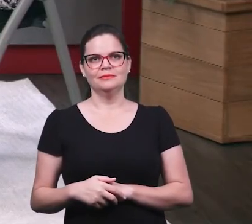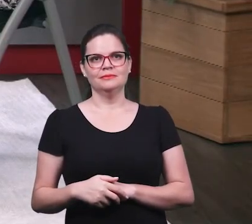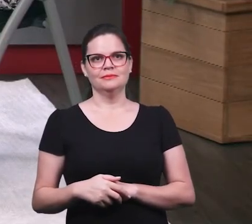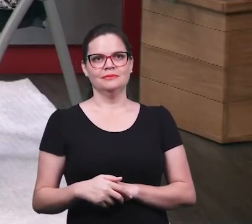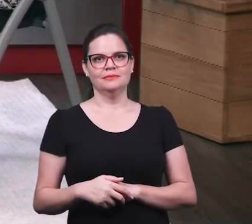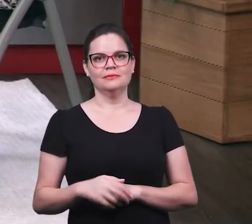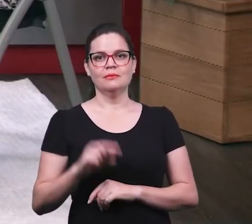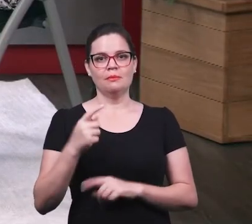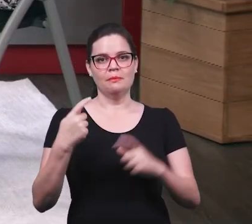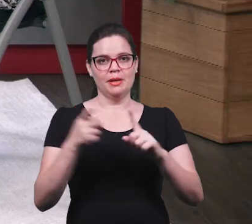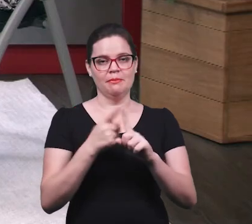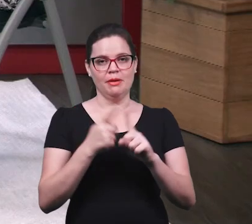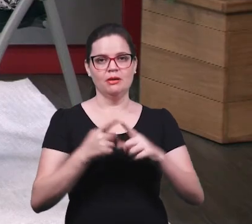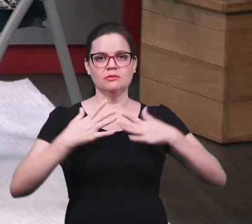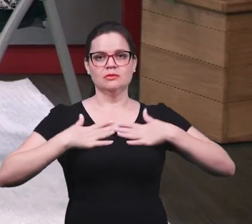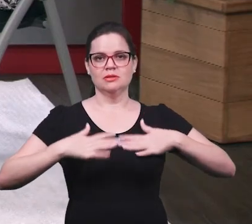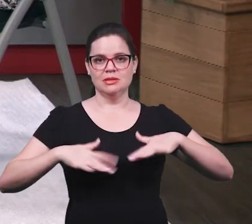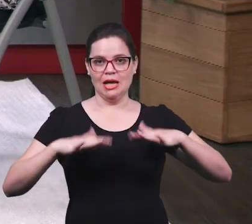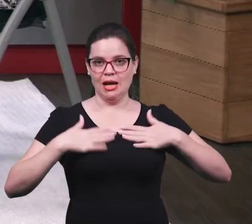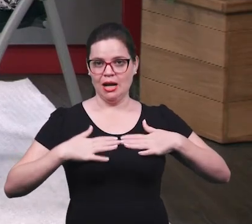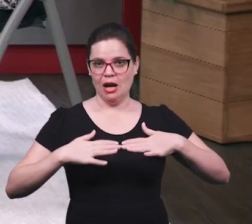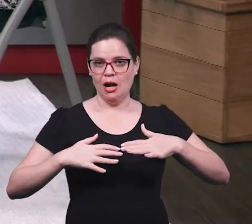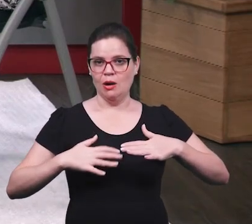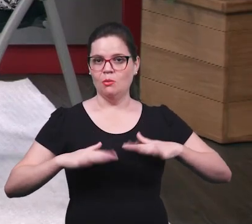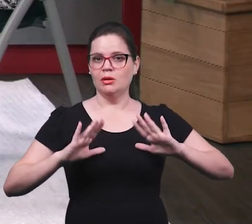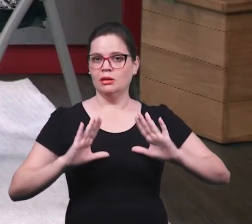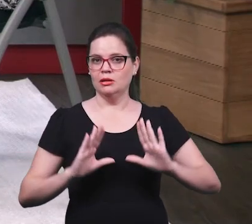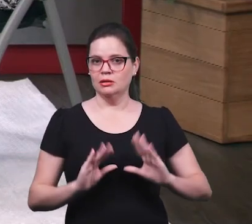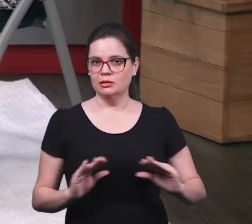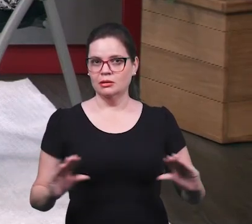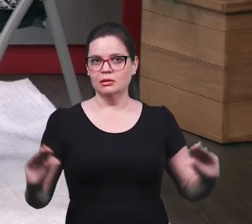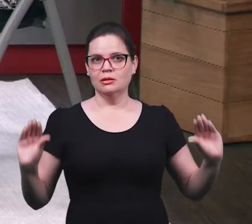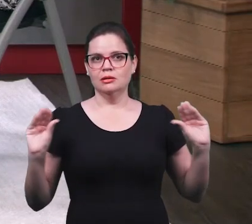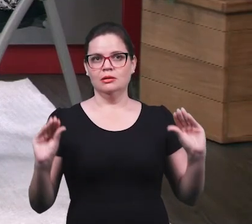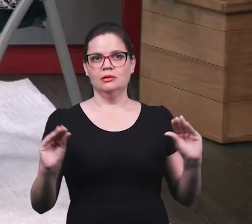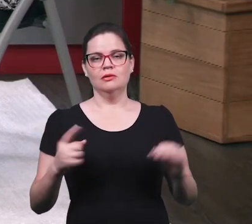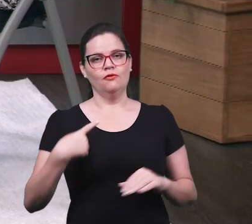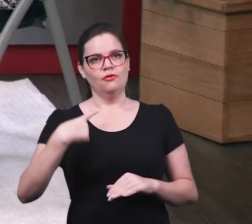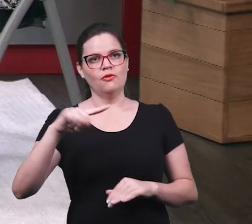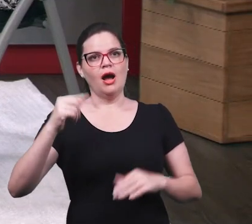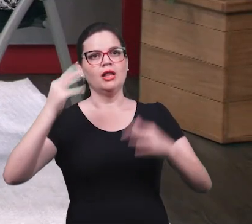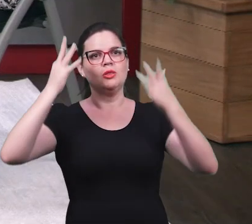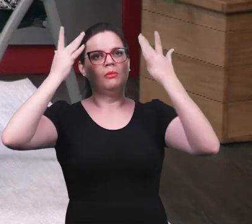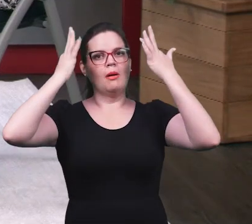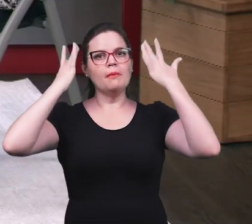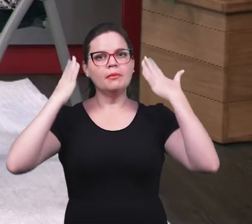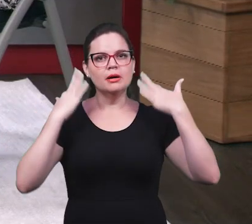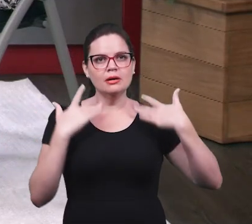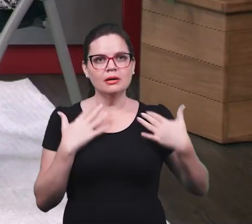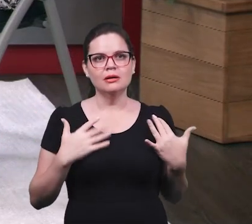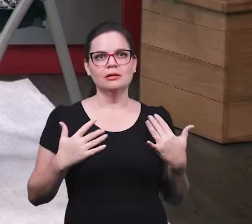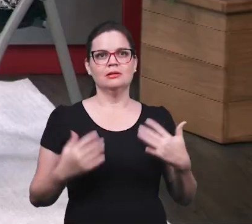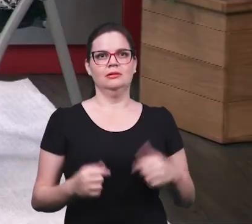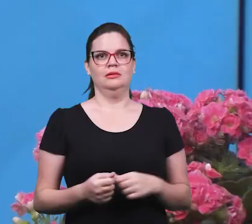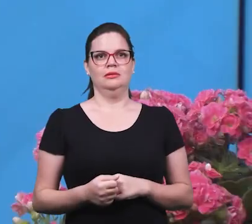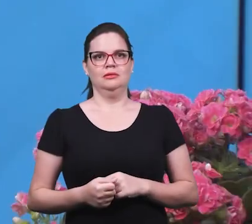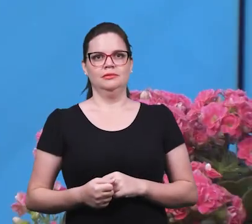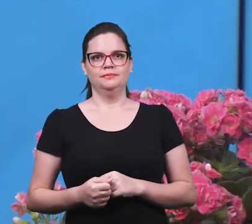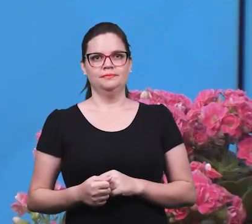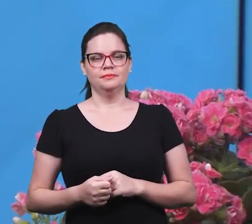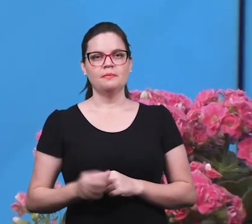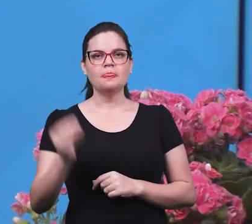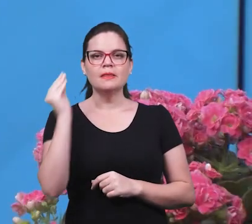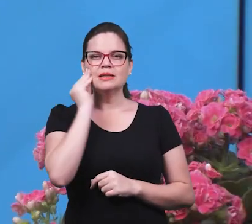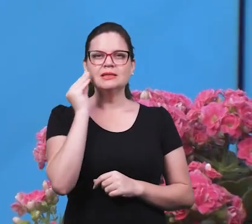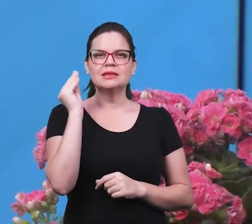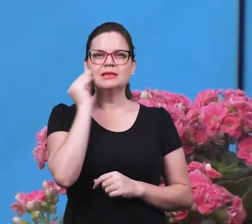se acalmar, relaxar, talvez tomar um banho ou procurar